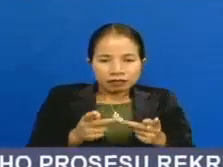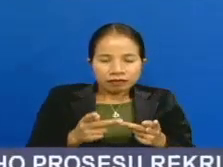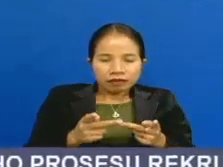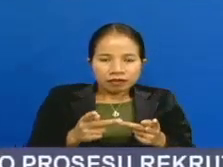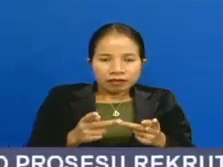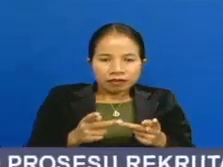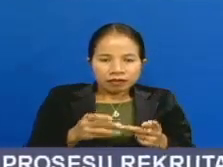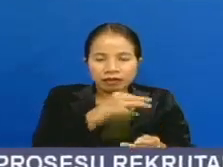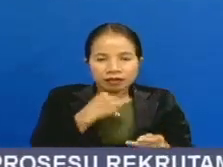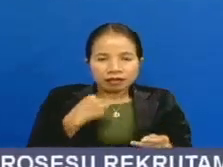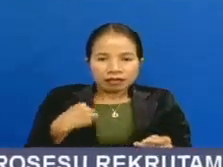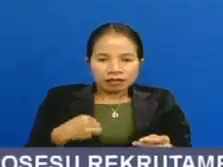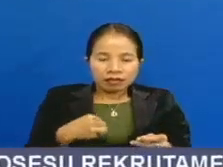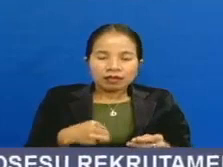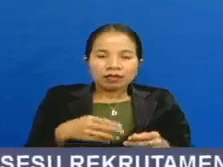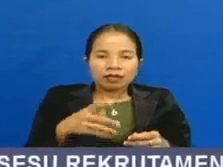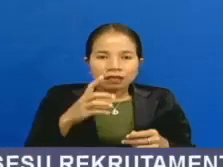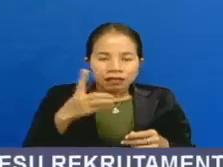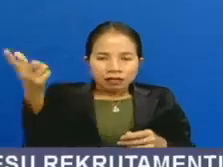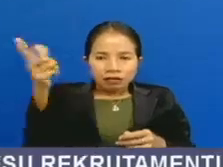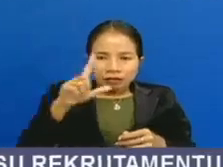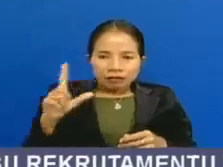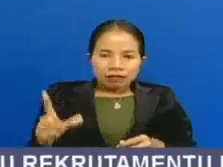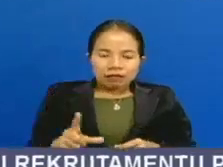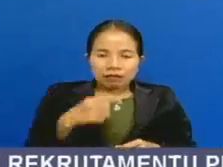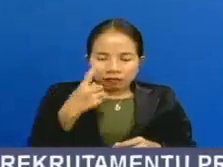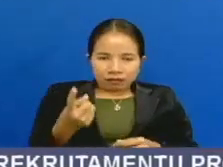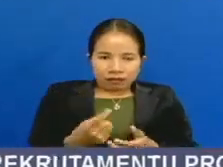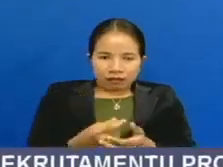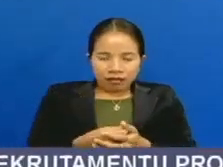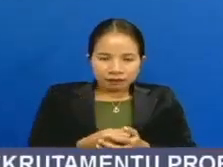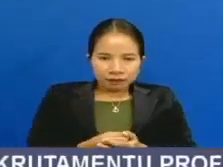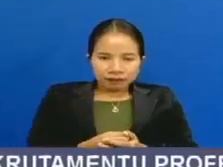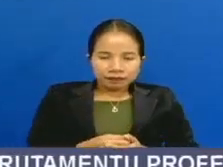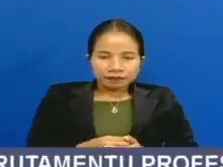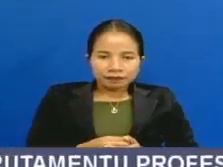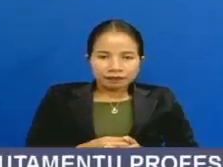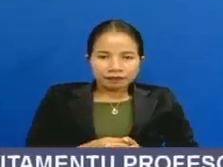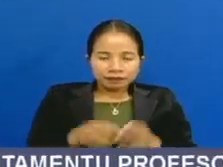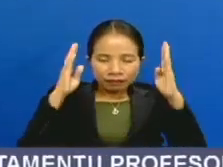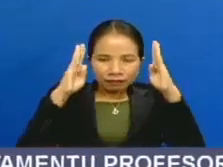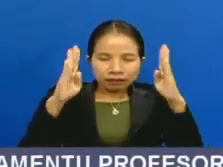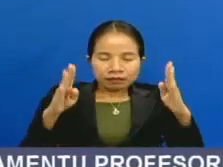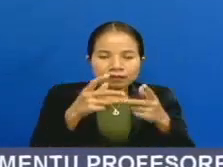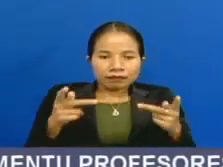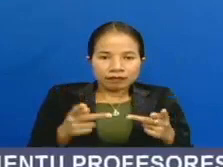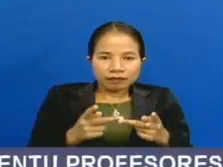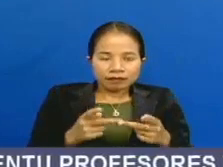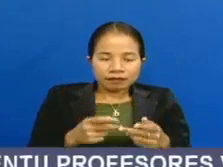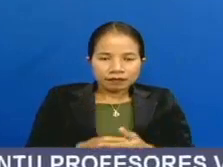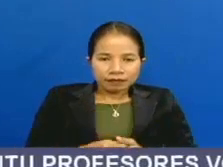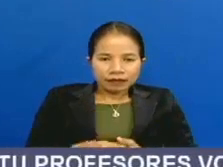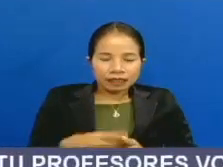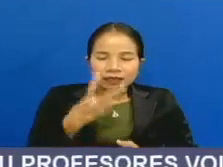Senhora Imaculada Conceição Lecidere. Nha husu ba parte relevantes a total atenção máximo ba fatin refere. Se